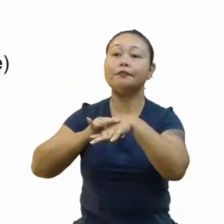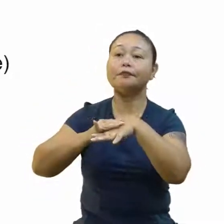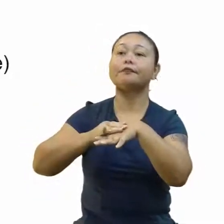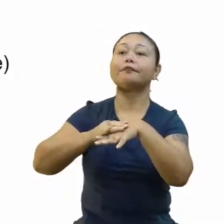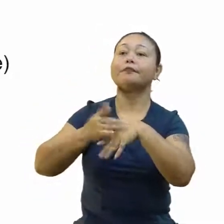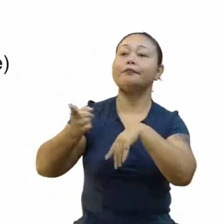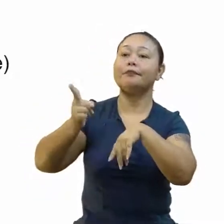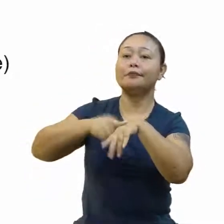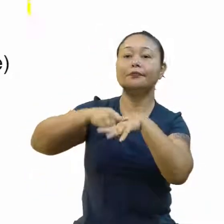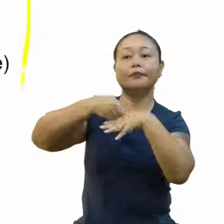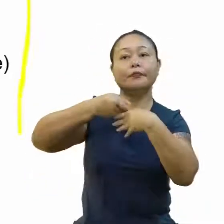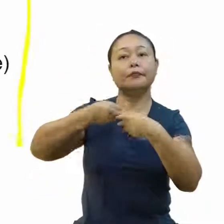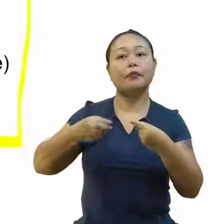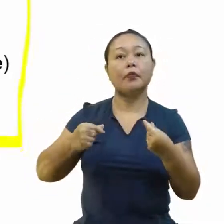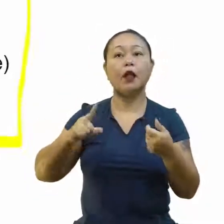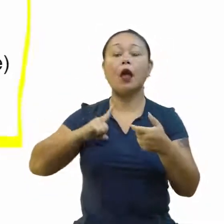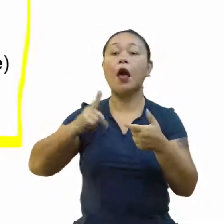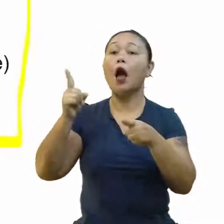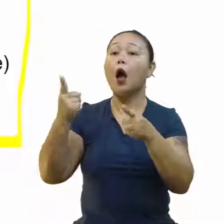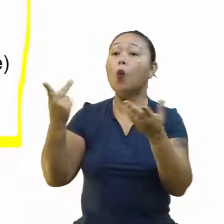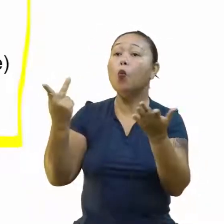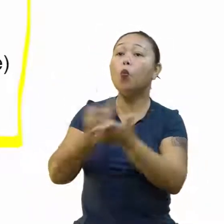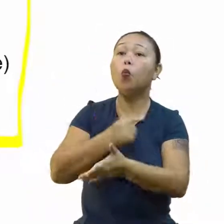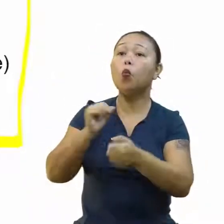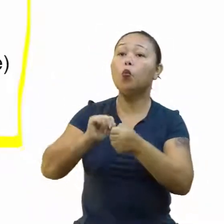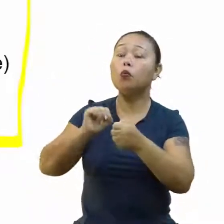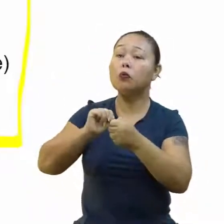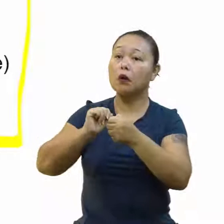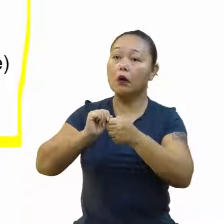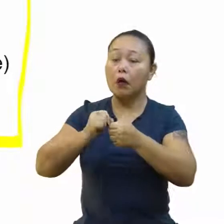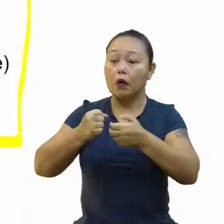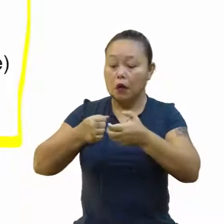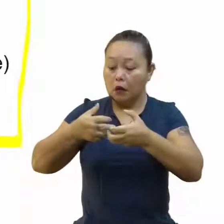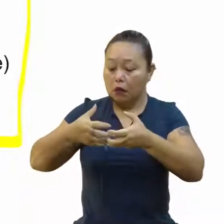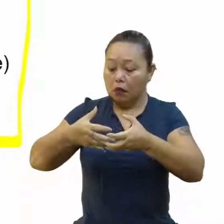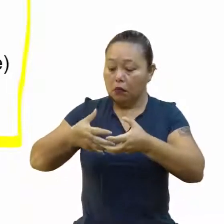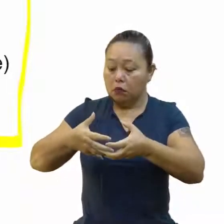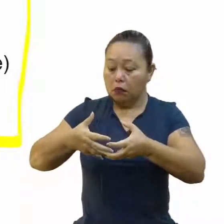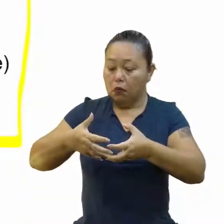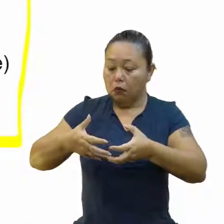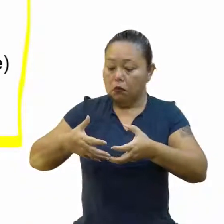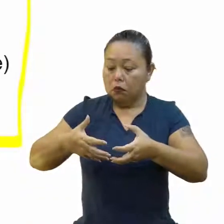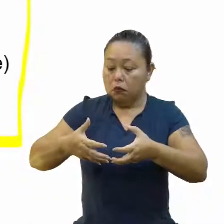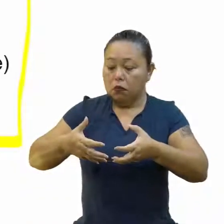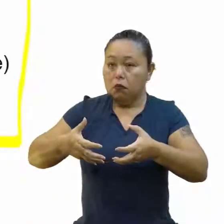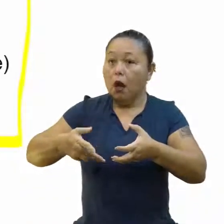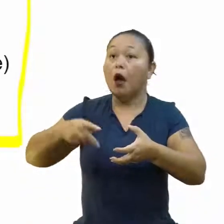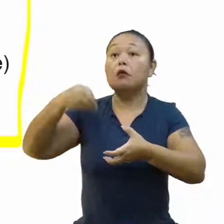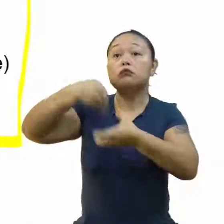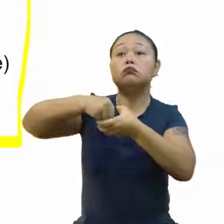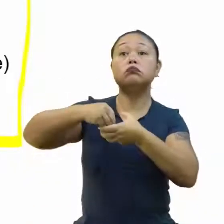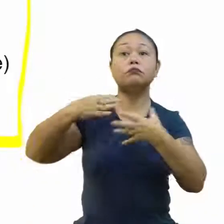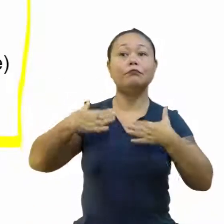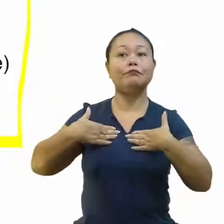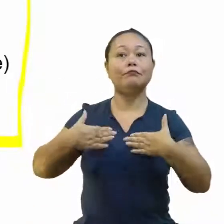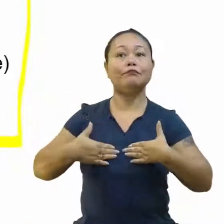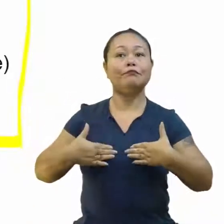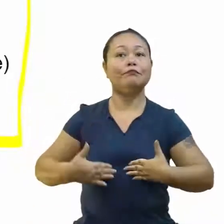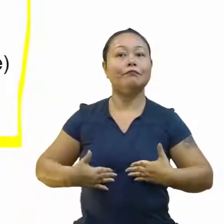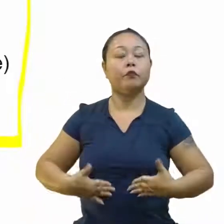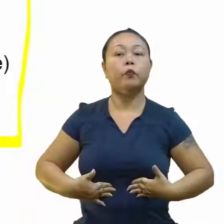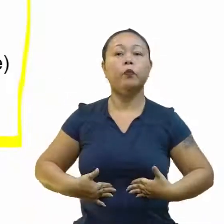ela provoca um processo inflamatório no nosso corpo. E esse processo inflamatório vai atingir